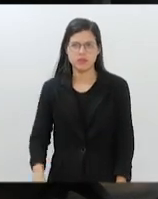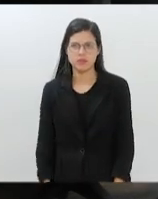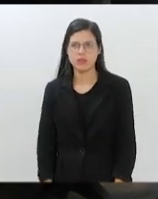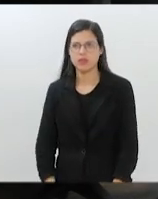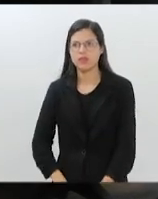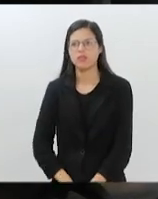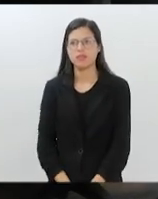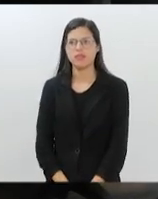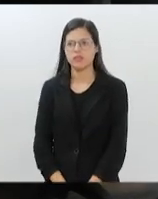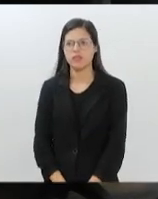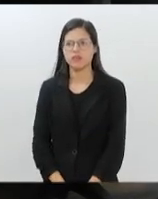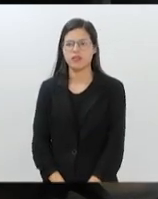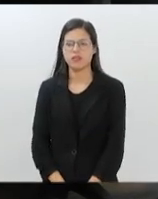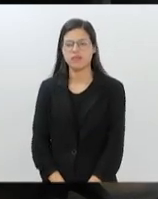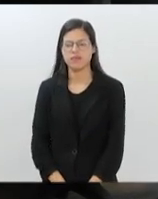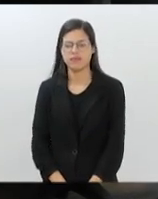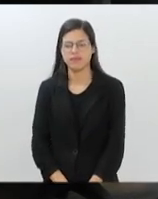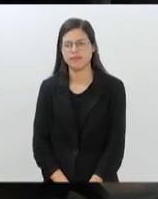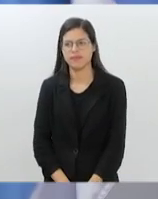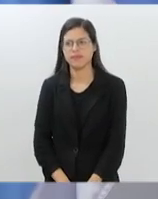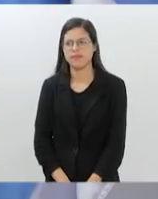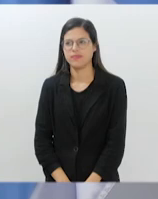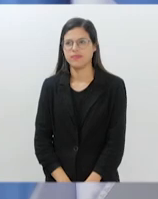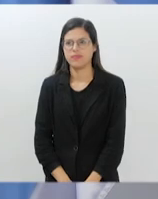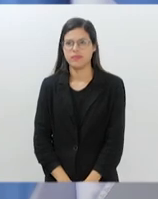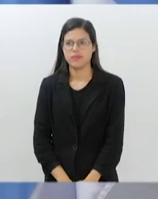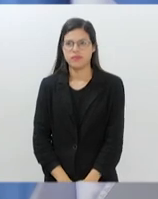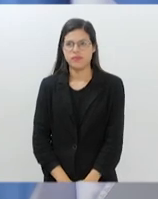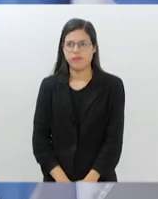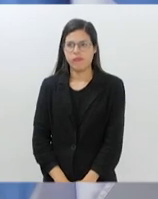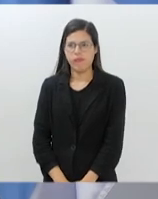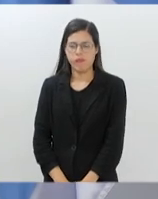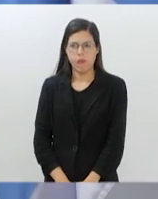cedai vamos lá tem mais não acabou não